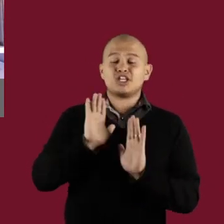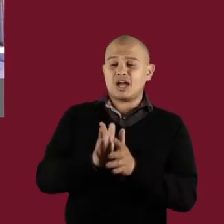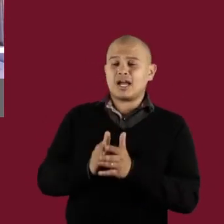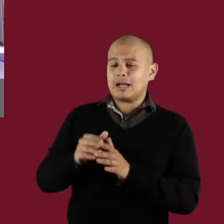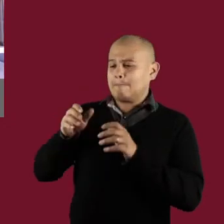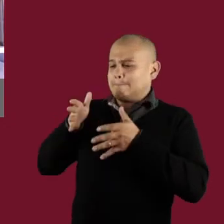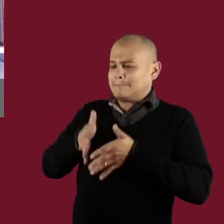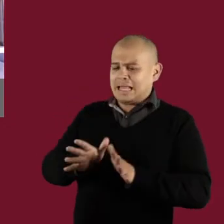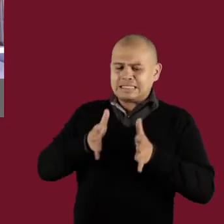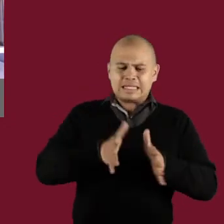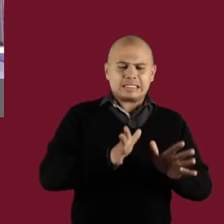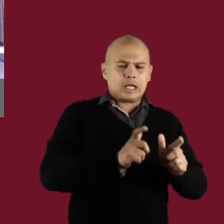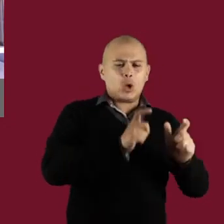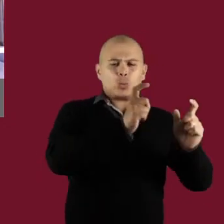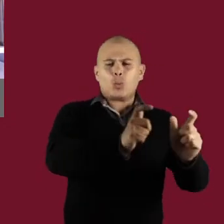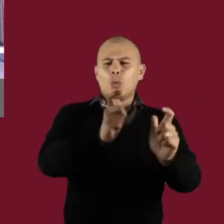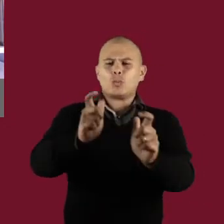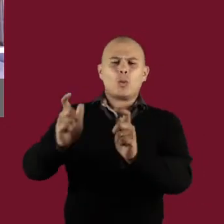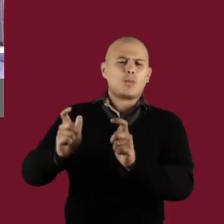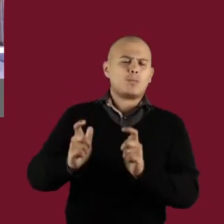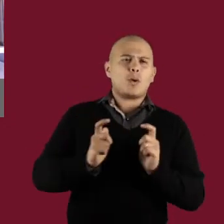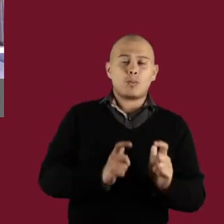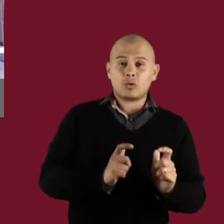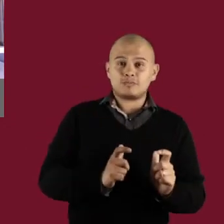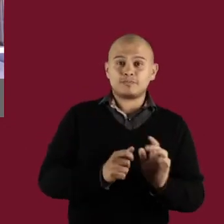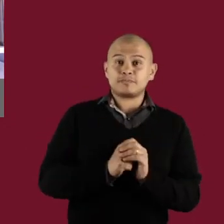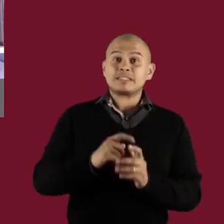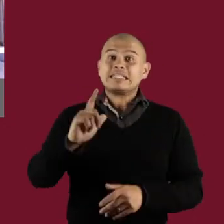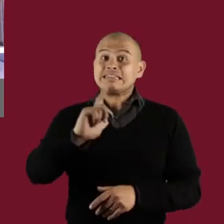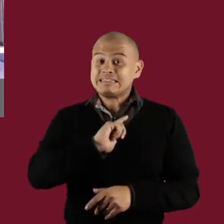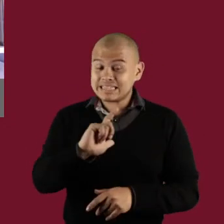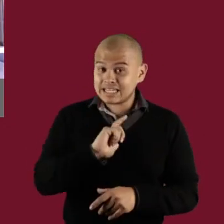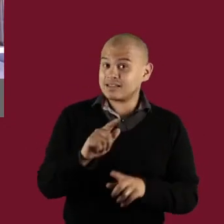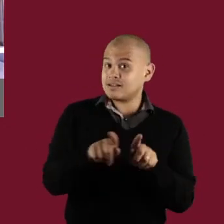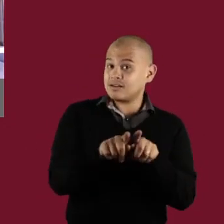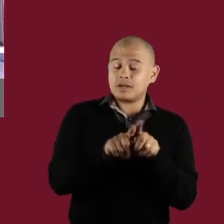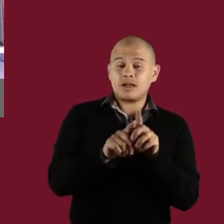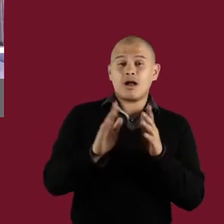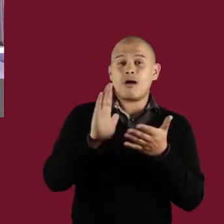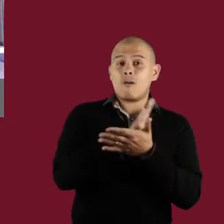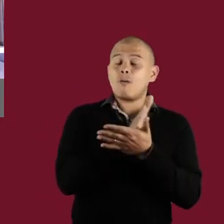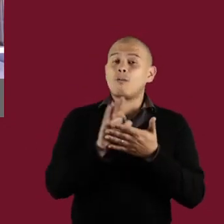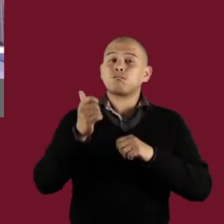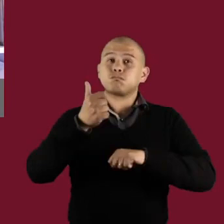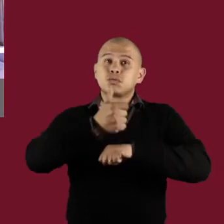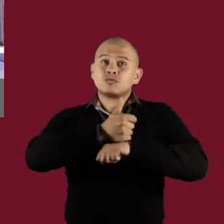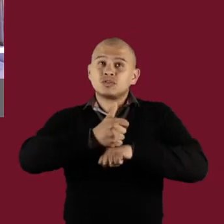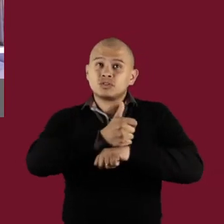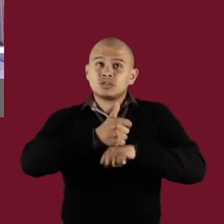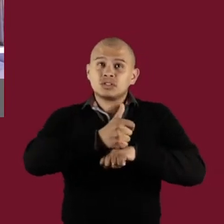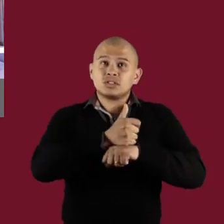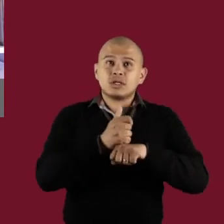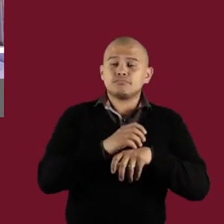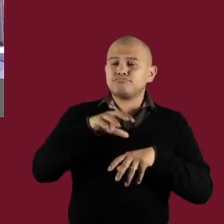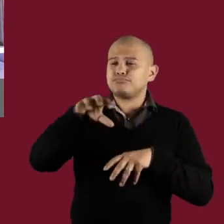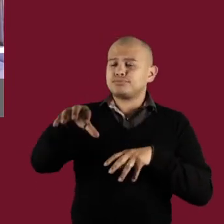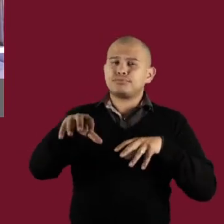mesmo mundo do português. Temos profissionais, por exemplo, de pai timorense, mãe